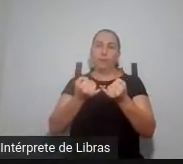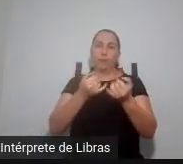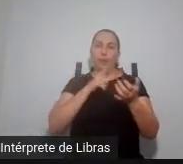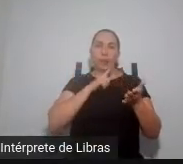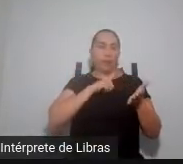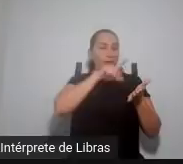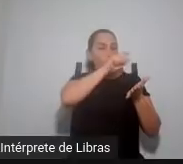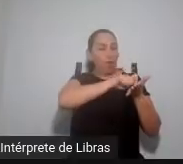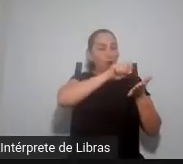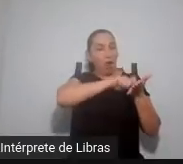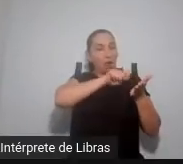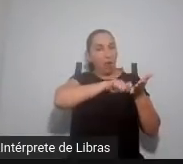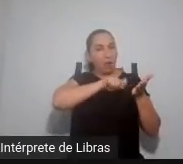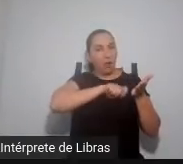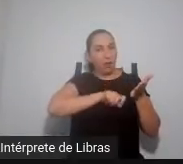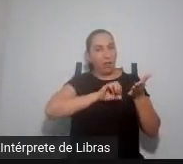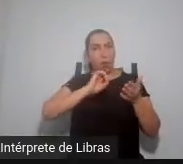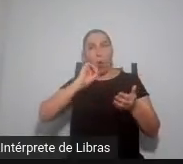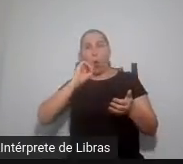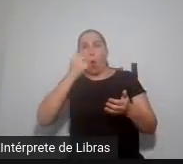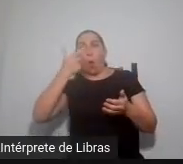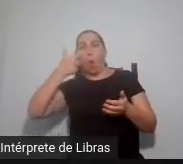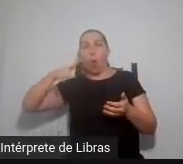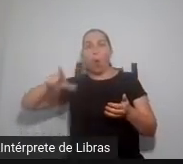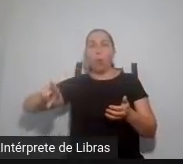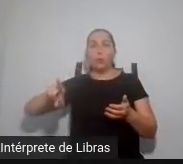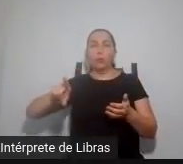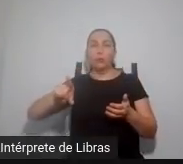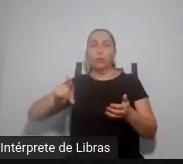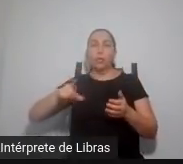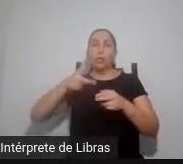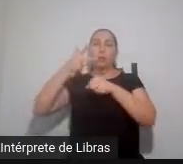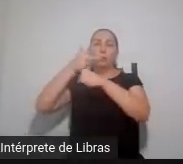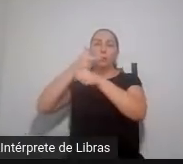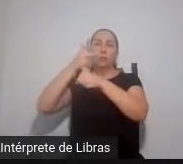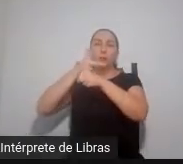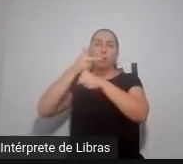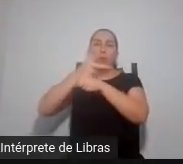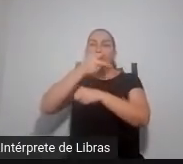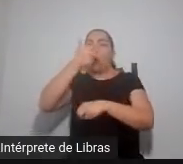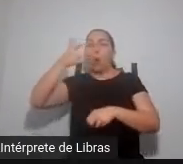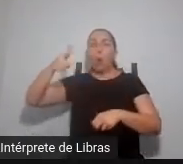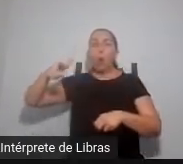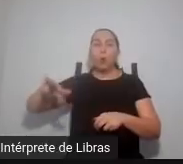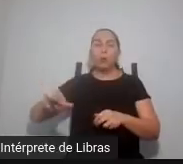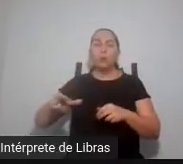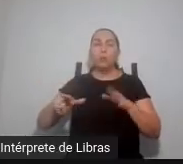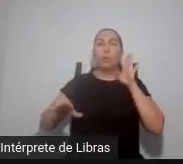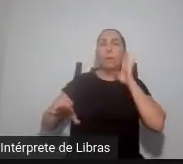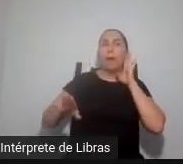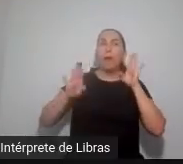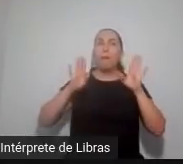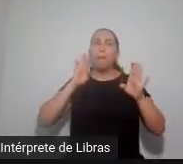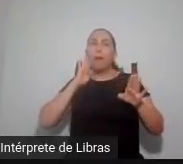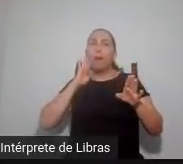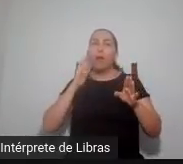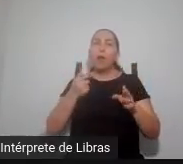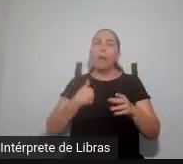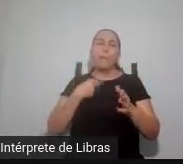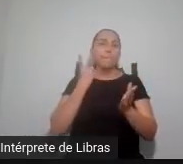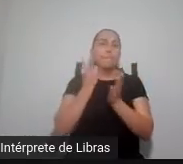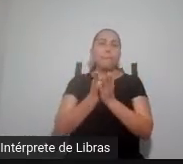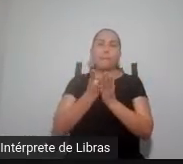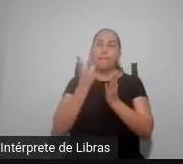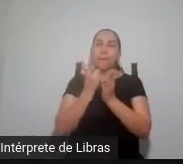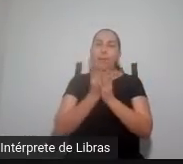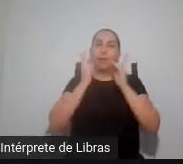para outros gravado, para outros em forma de vídeo, para escutar o mesmo gênero